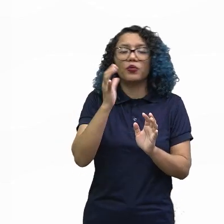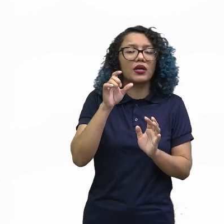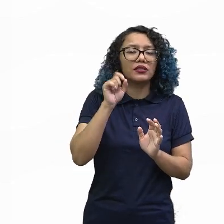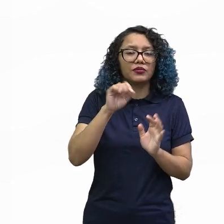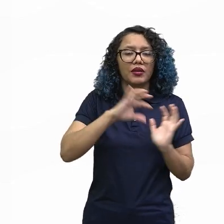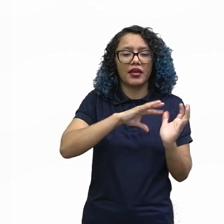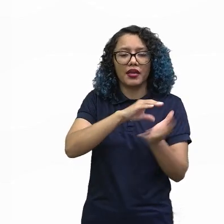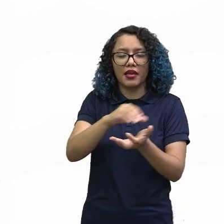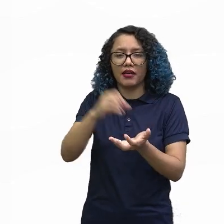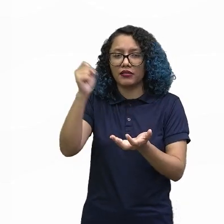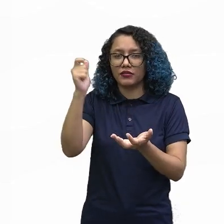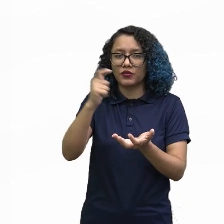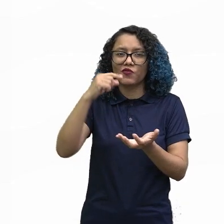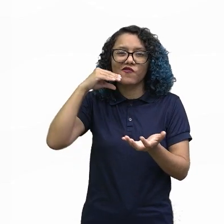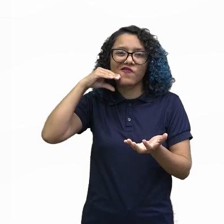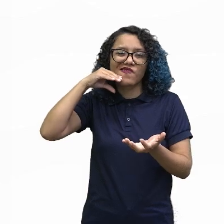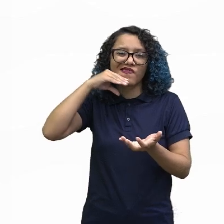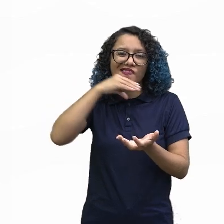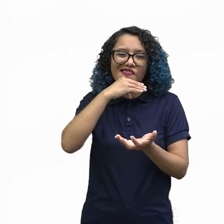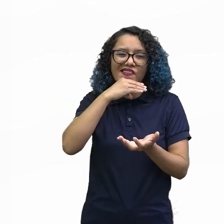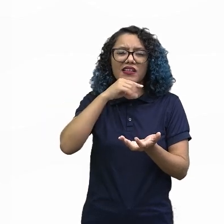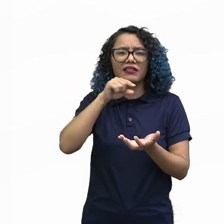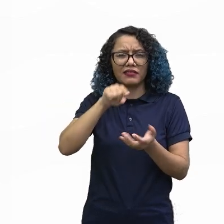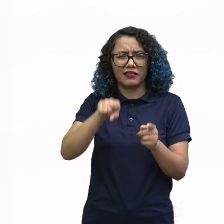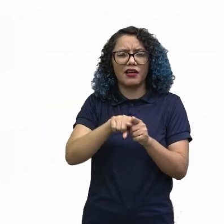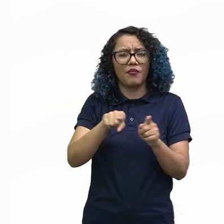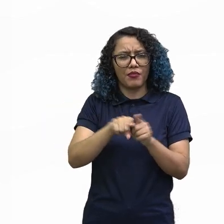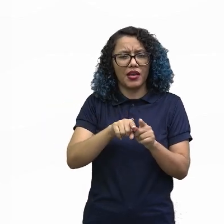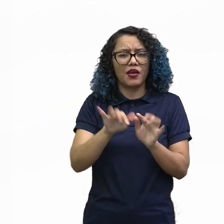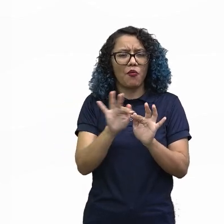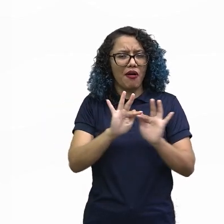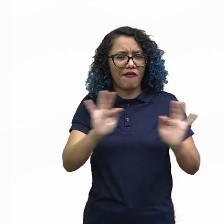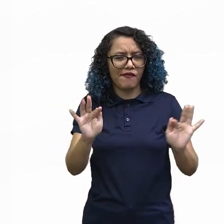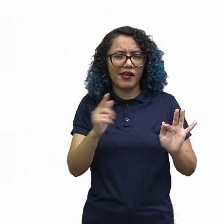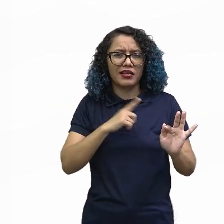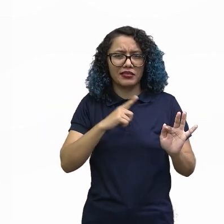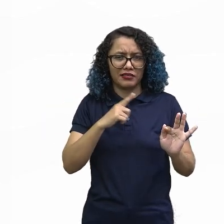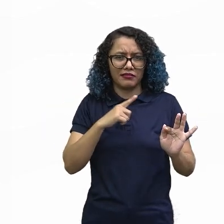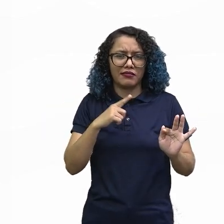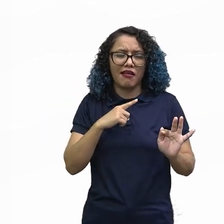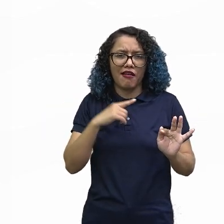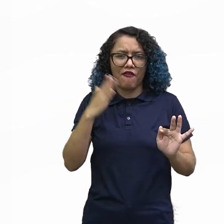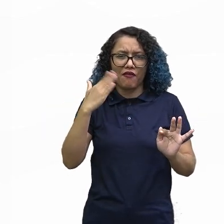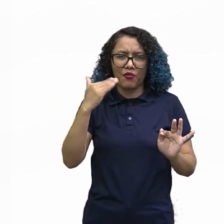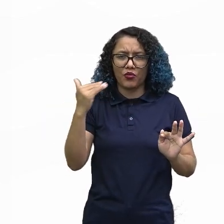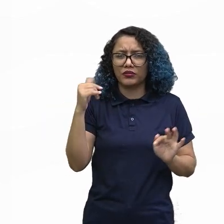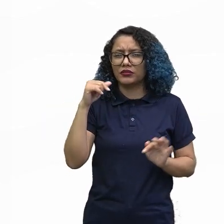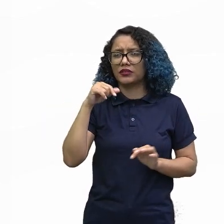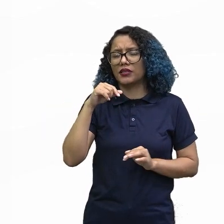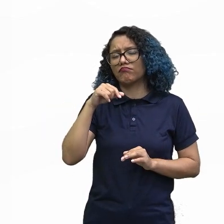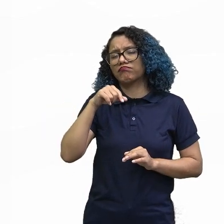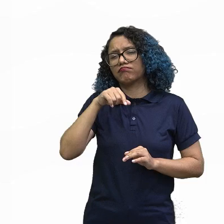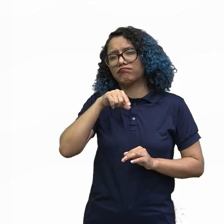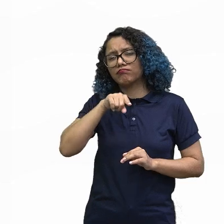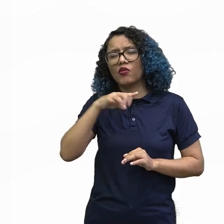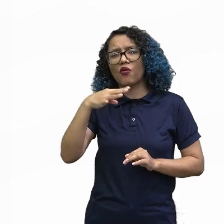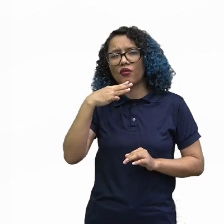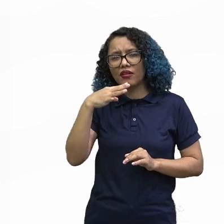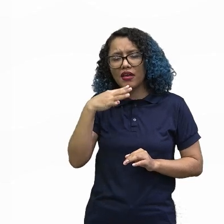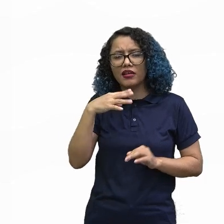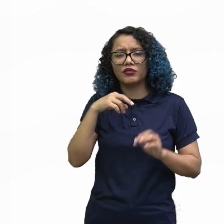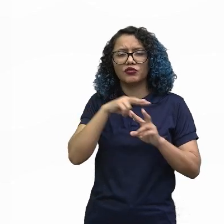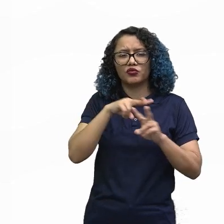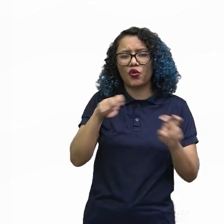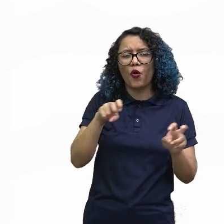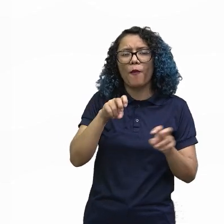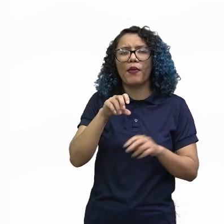estufa. Também é uma frase muito pronunciada, né? Muito famosa, que você ouve muito falar de efeito estufa para